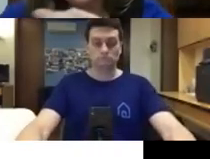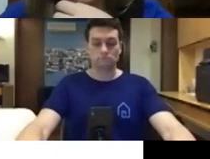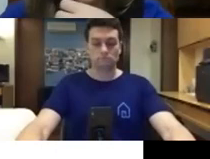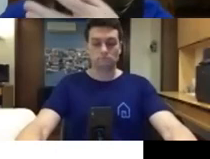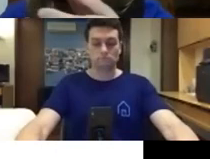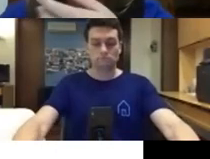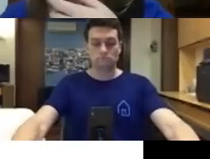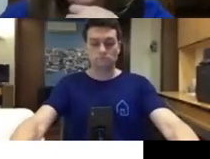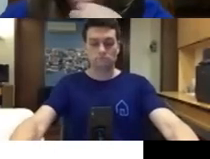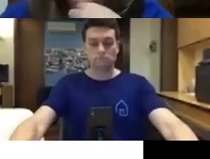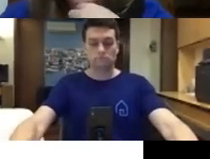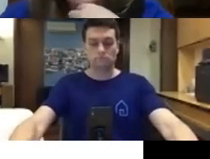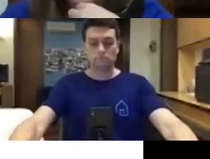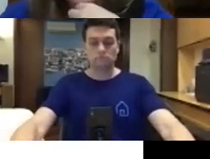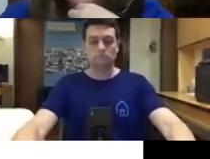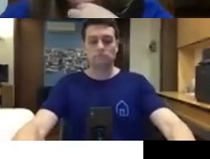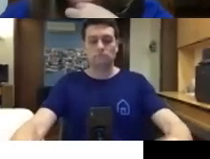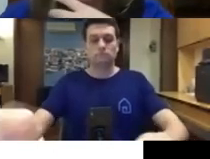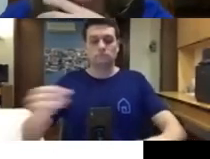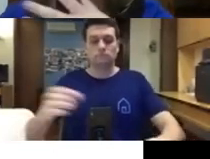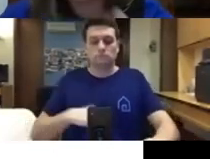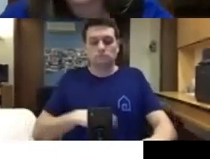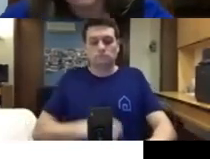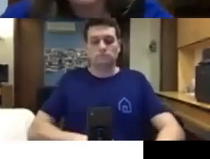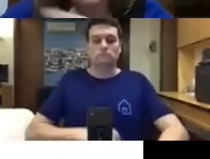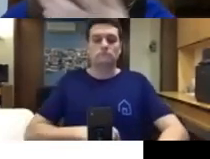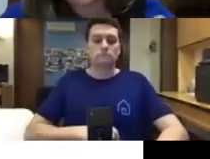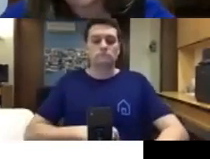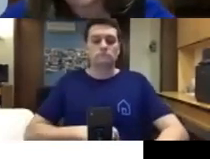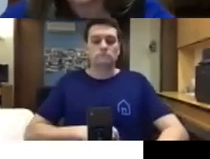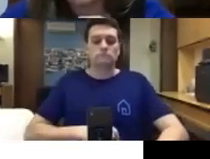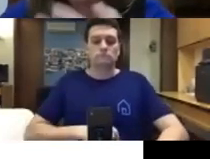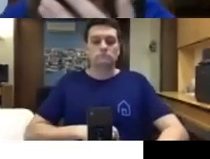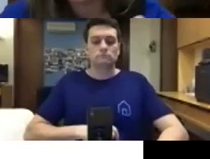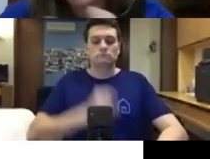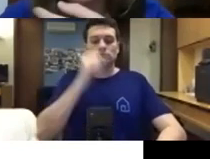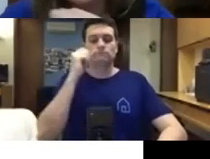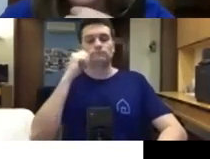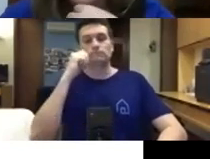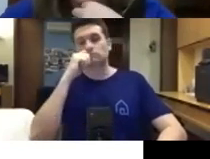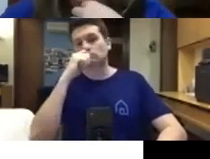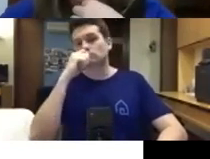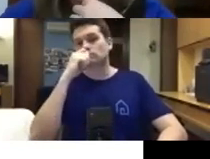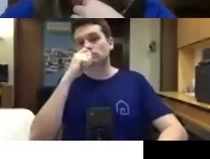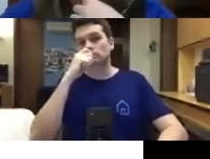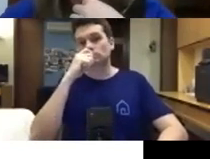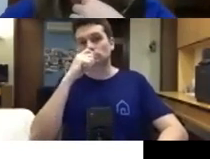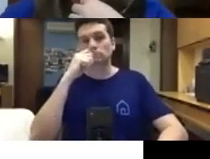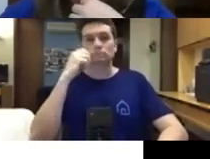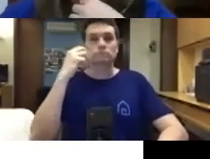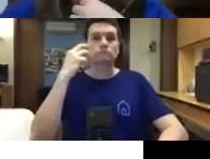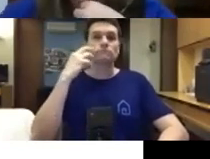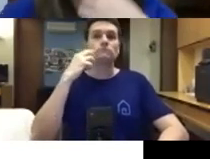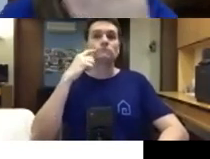romper esse CP aqui, ele vai romper no elo mais fraco, então vai ser na região mais degradada. Eu posso estar,